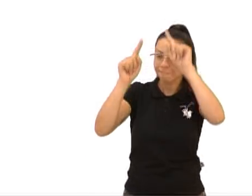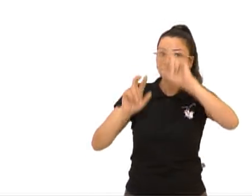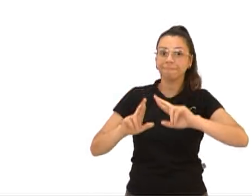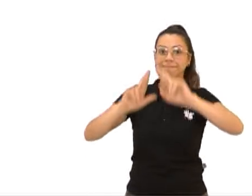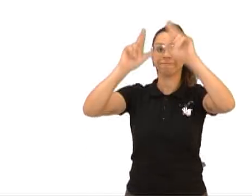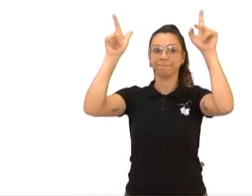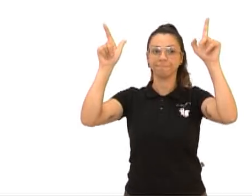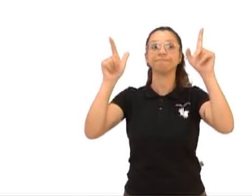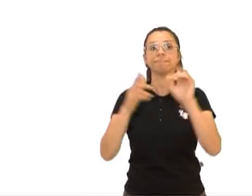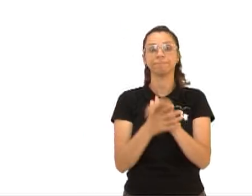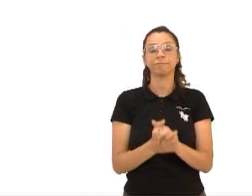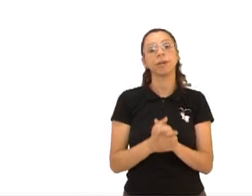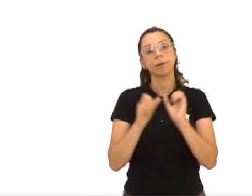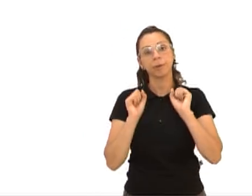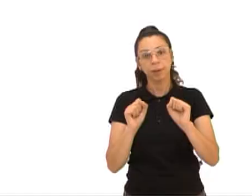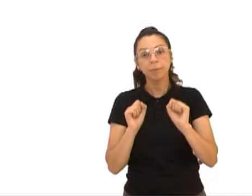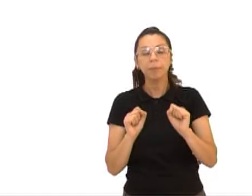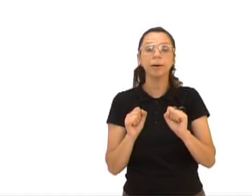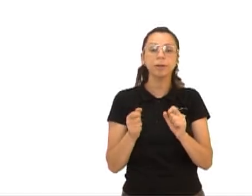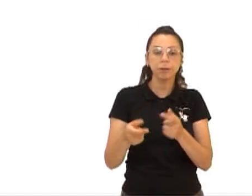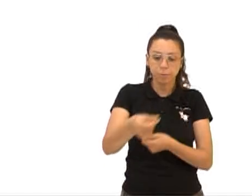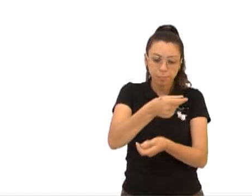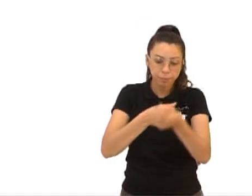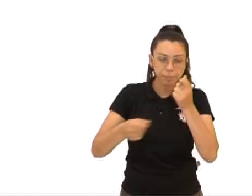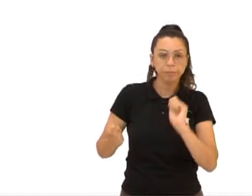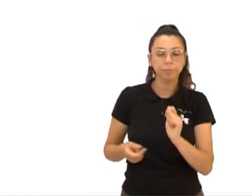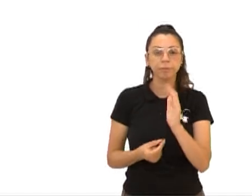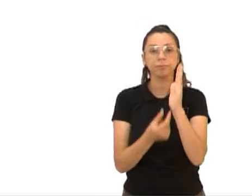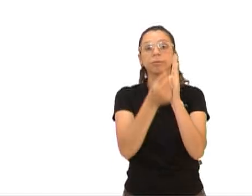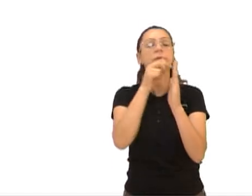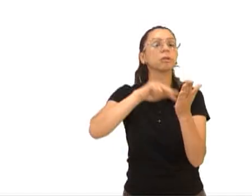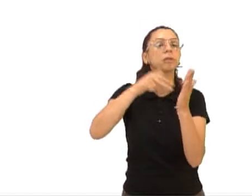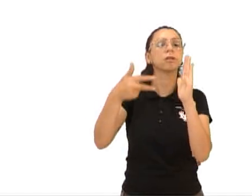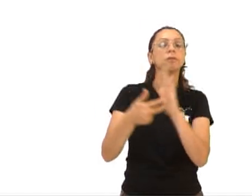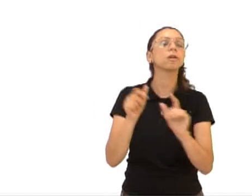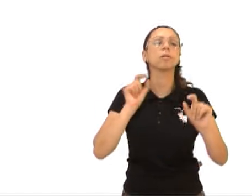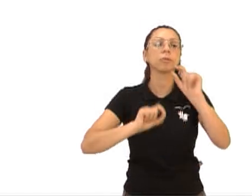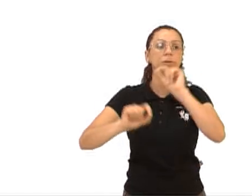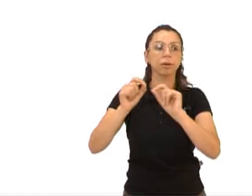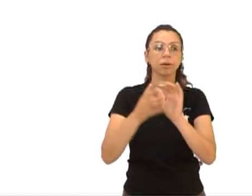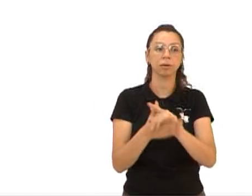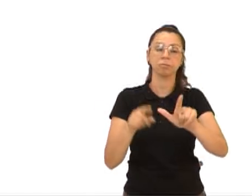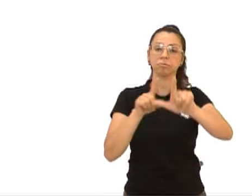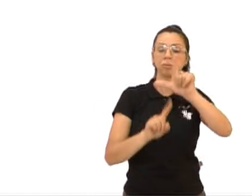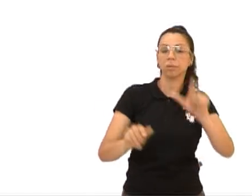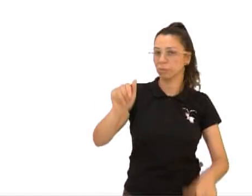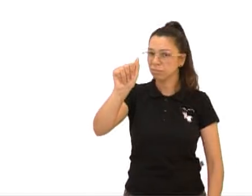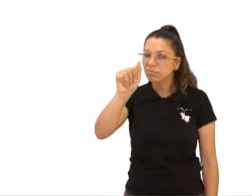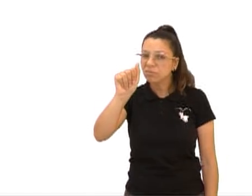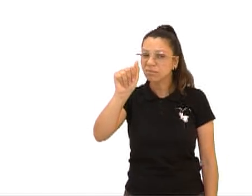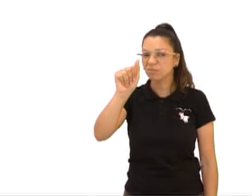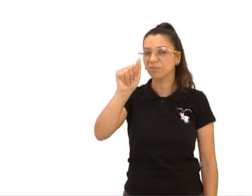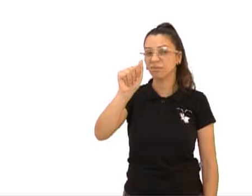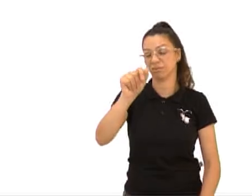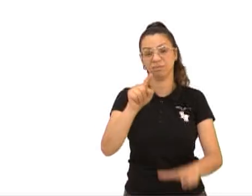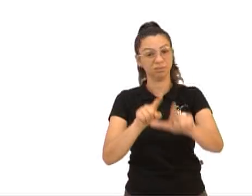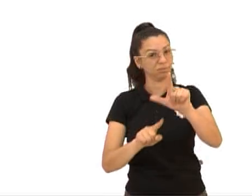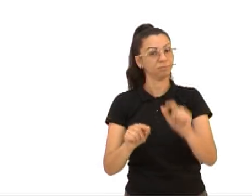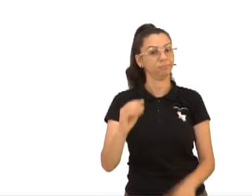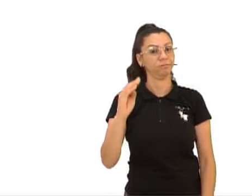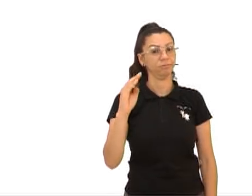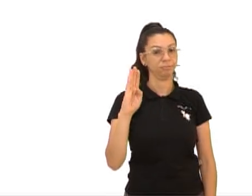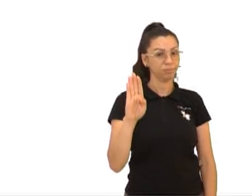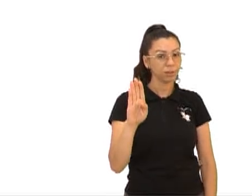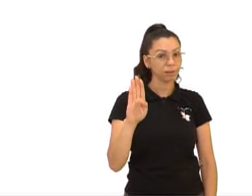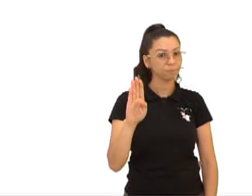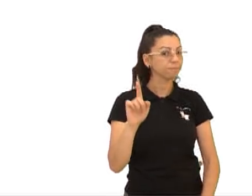que aparentemente poderia fazer dinheiro. Esse conceito pode definir uma Seed Stars, uma Starbucks,